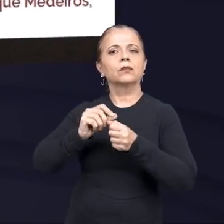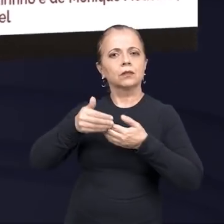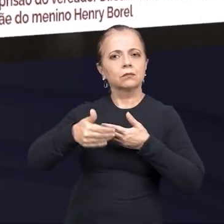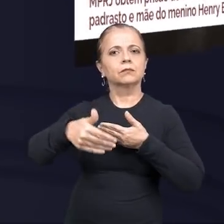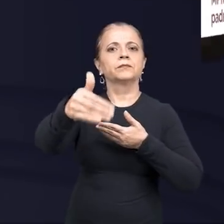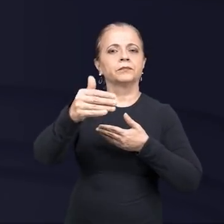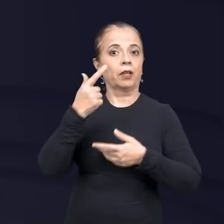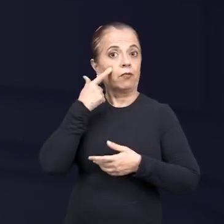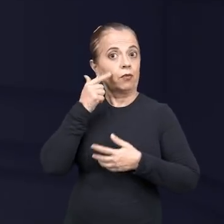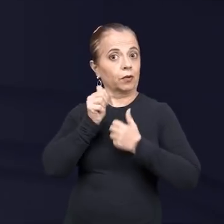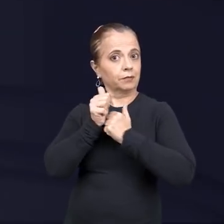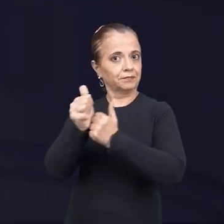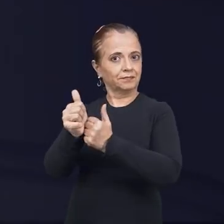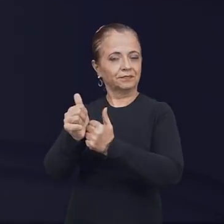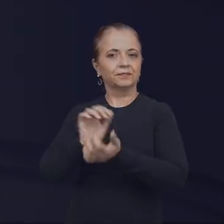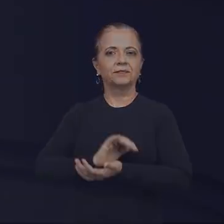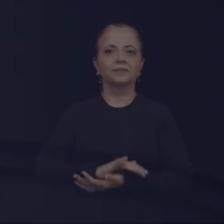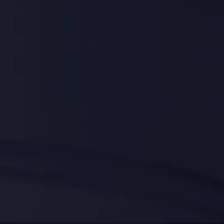investigação. Acompanhe.